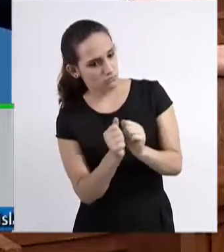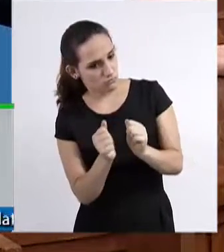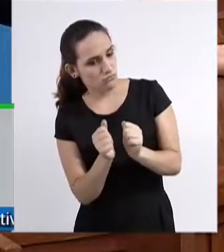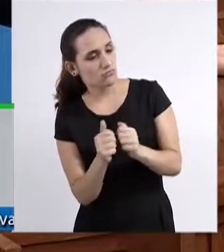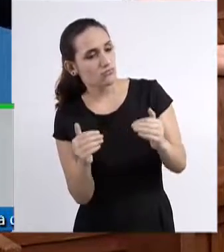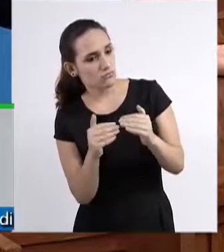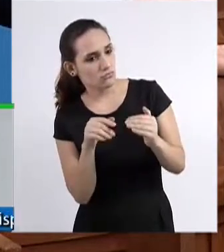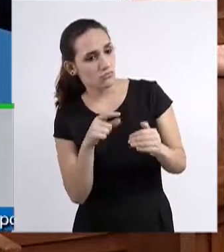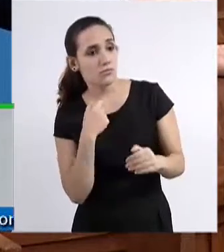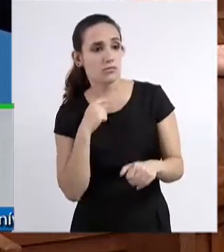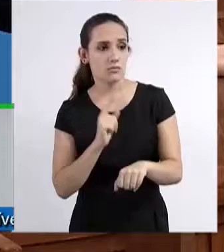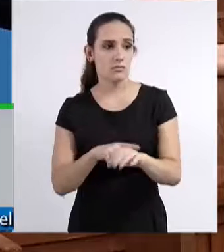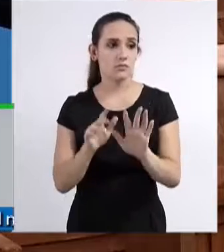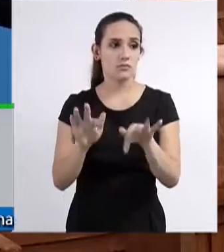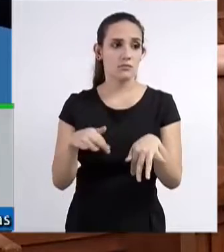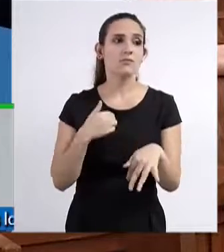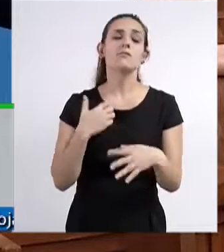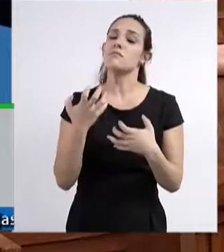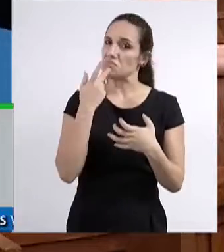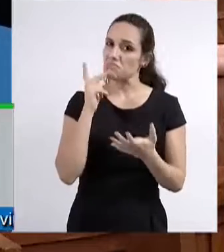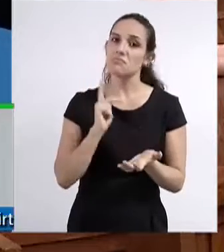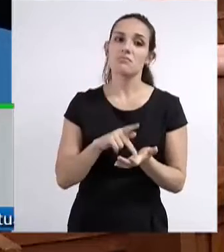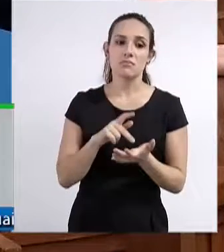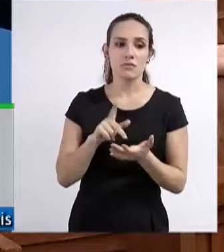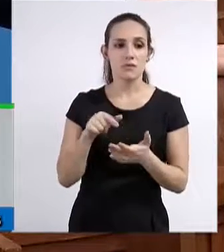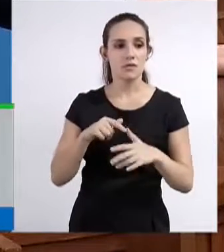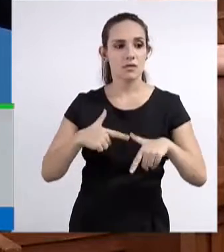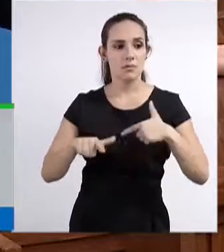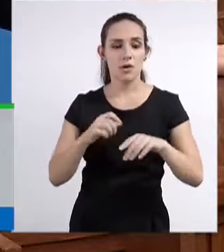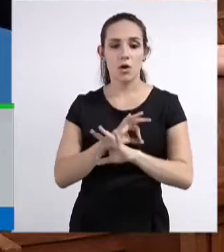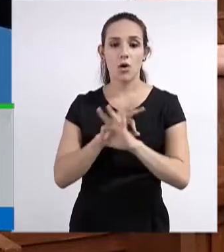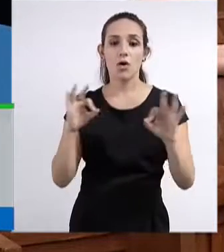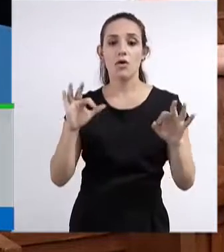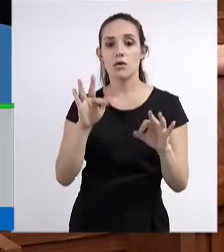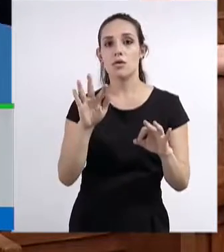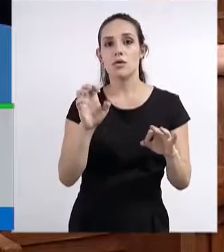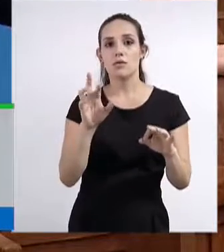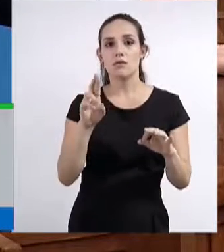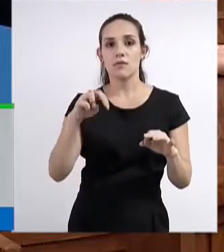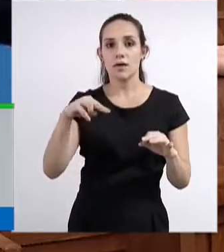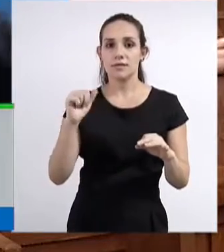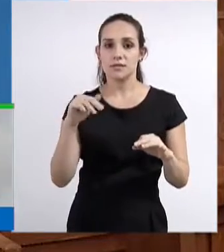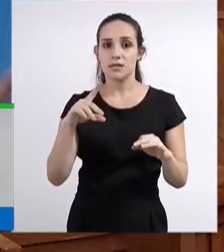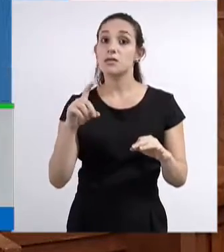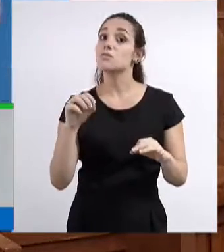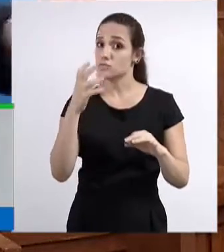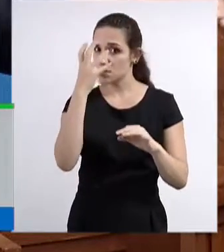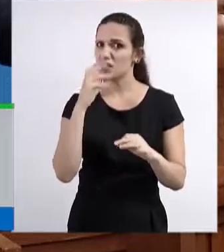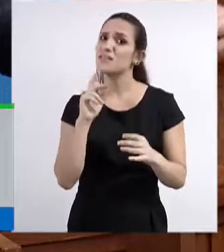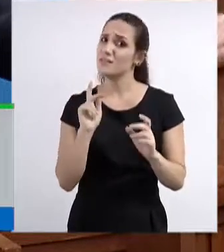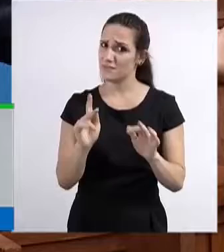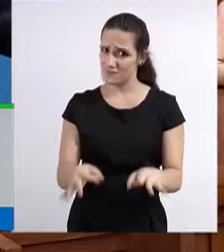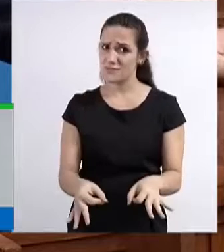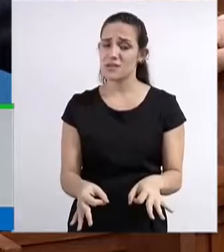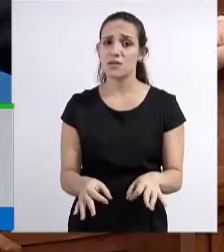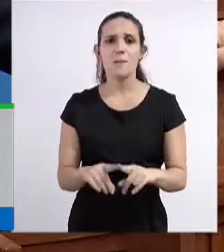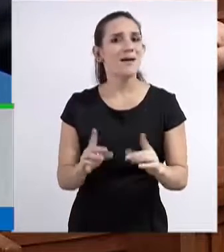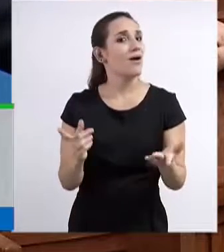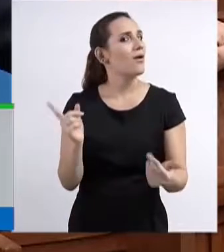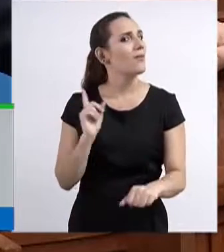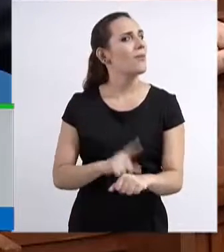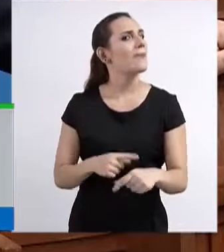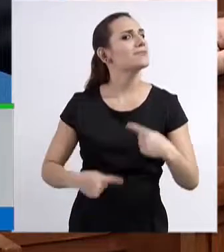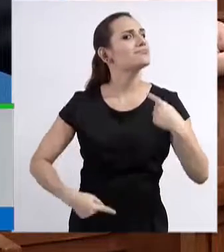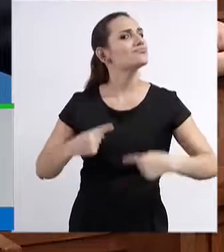aqui, finalizando a minha fala, reconhecendo o trabalho desenvolvido pelo Fernando, a seriedade do trabalho. Mas acho que é momento do Brasil